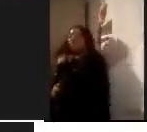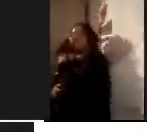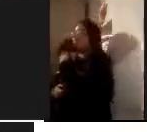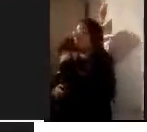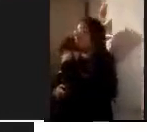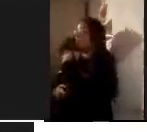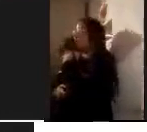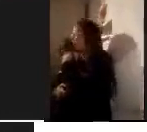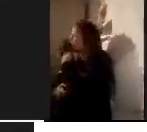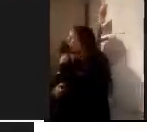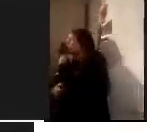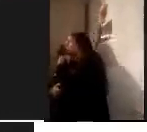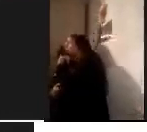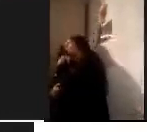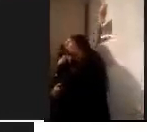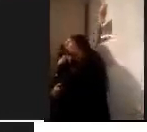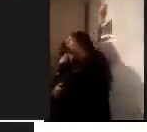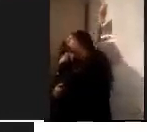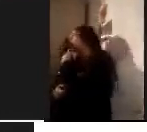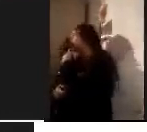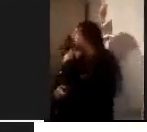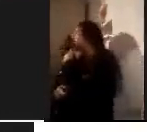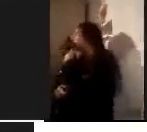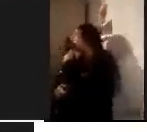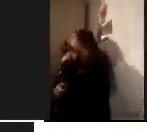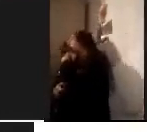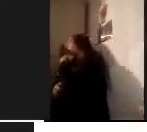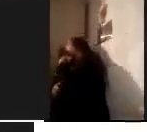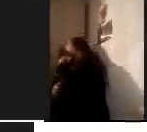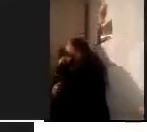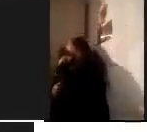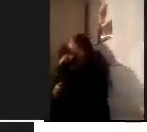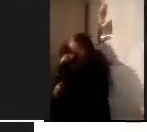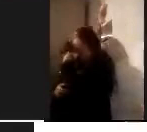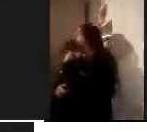aquece e diminui a dor, né? E aí o leite começa a descer. verdade. Né?